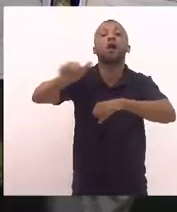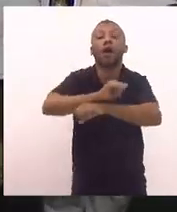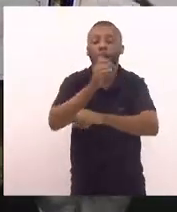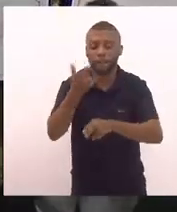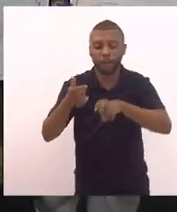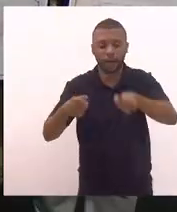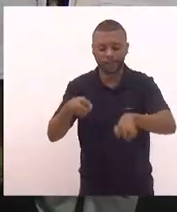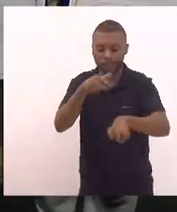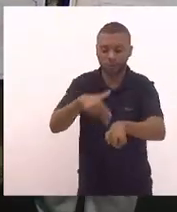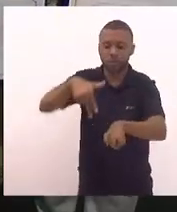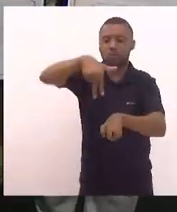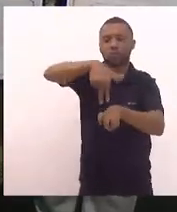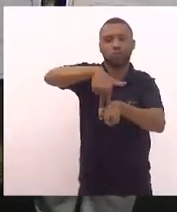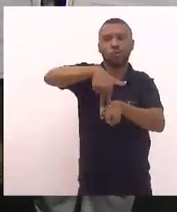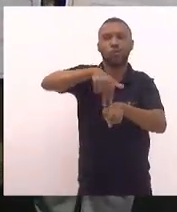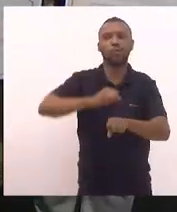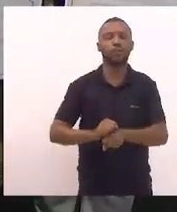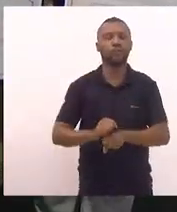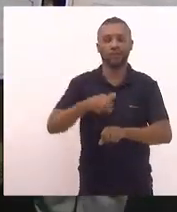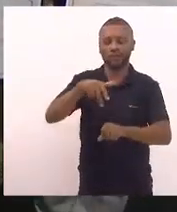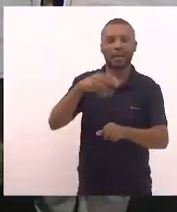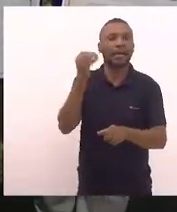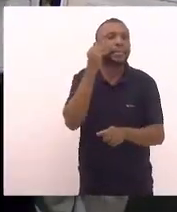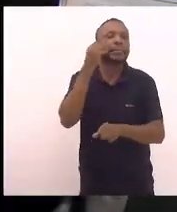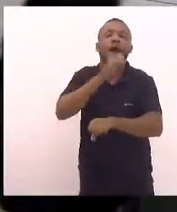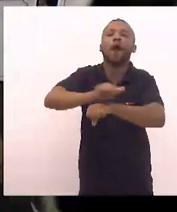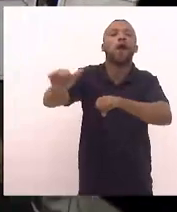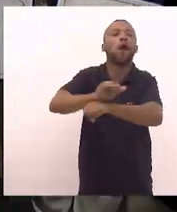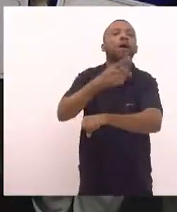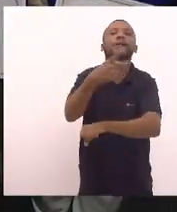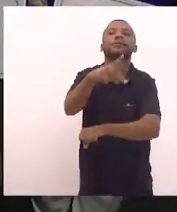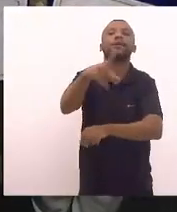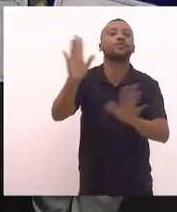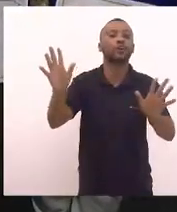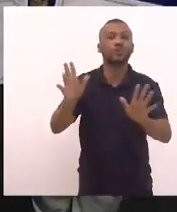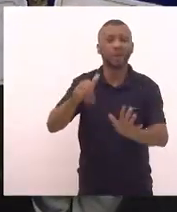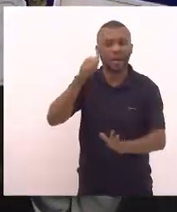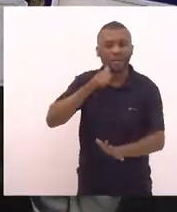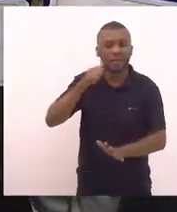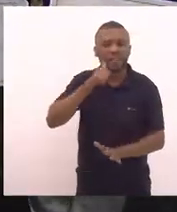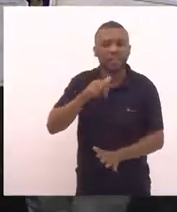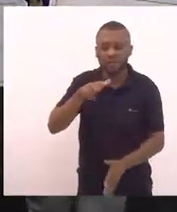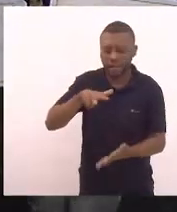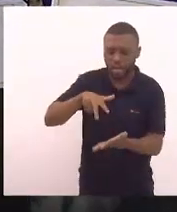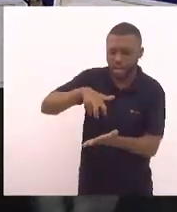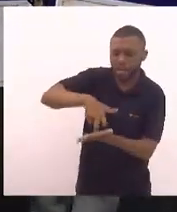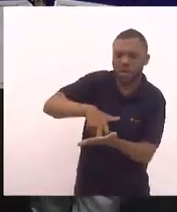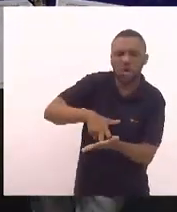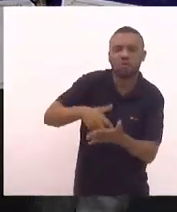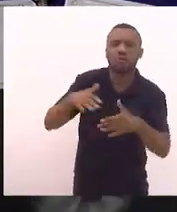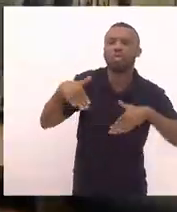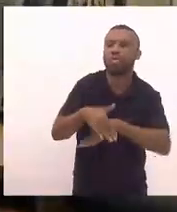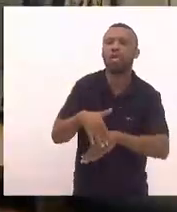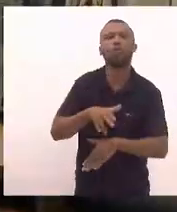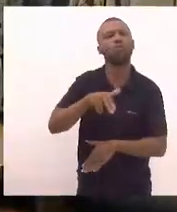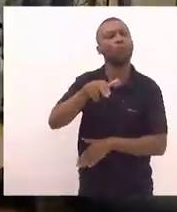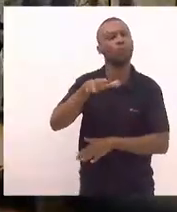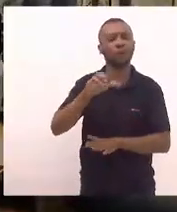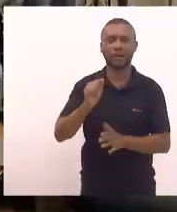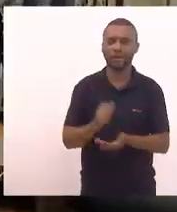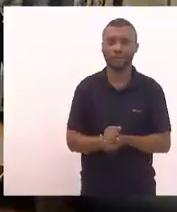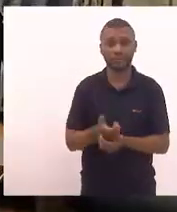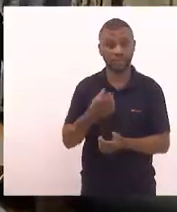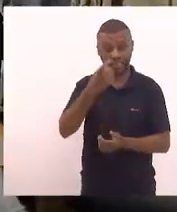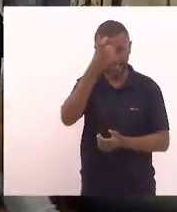faça pule cambalhota. Eu não vou botar as damas de joelho, que é isso? As